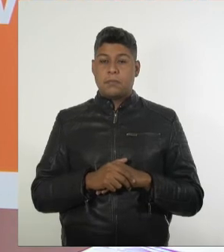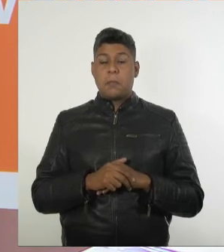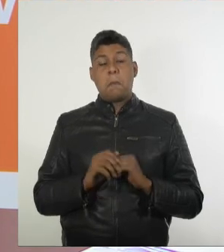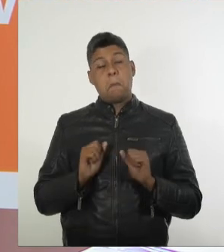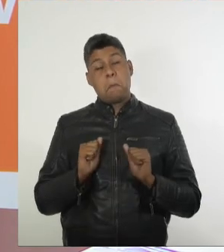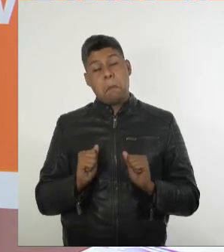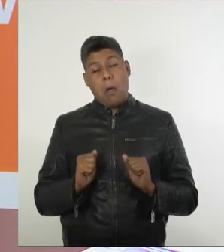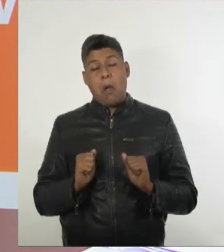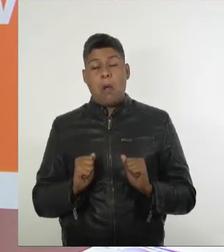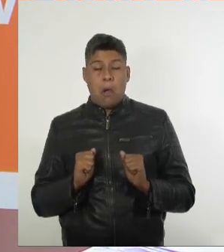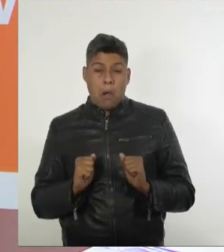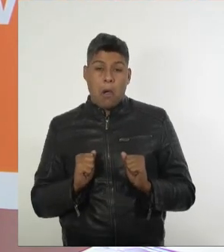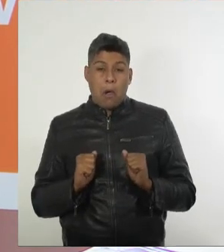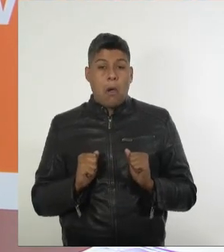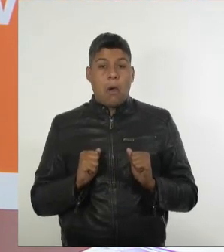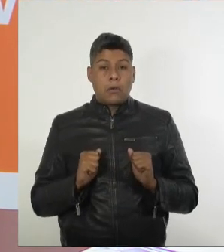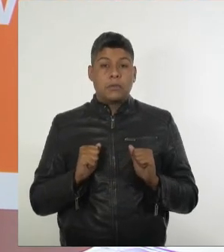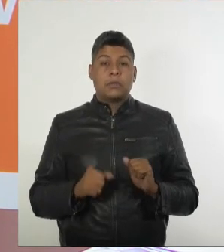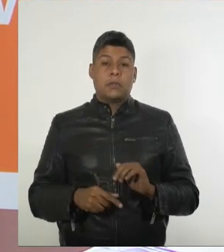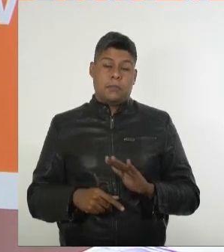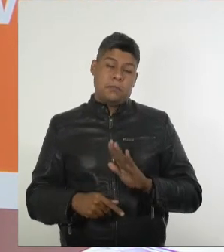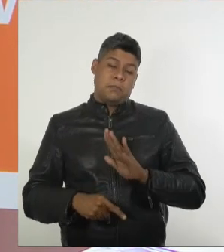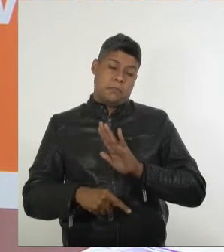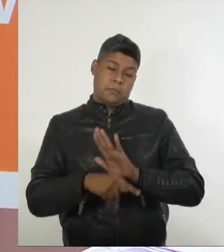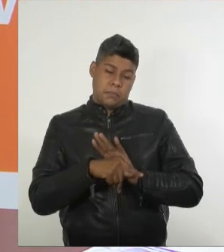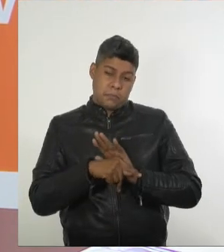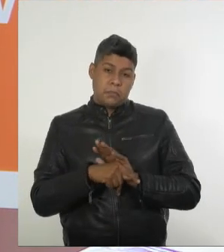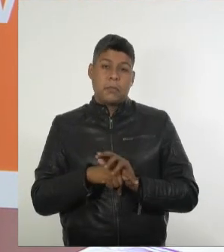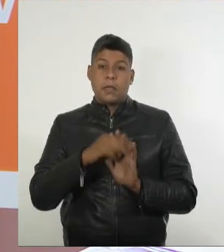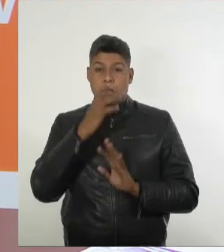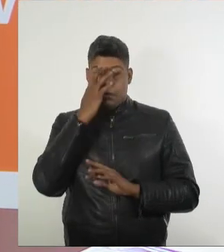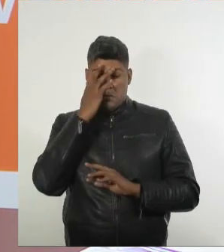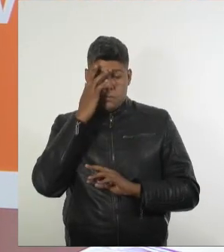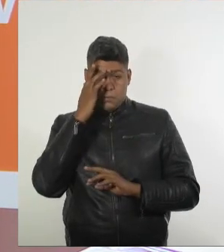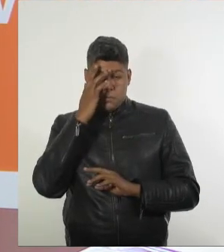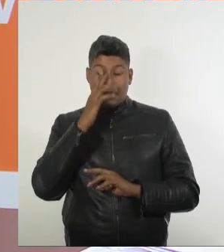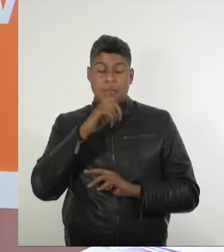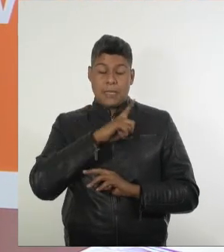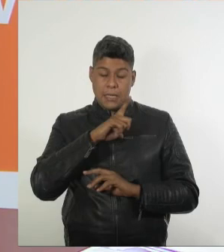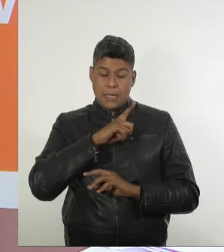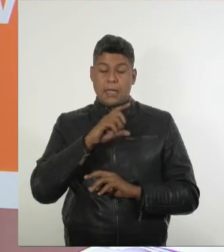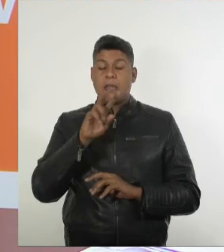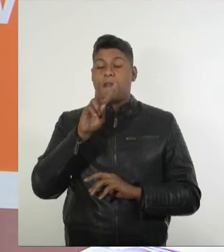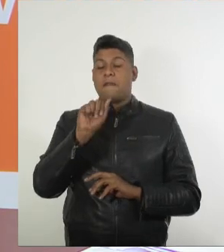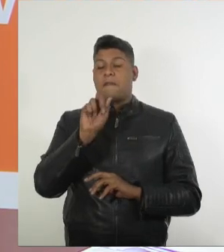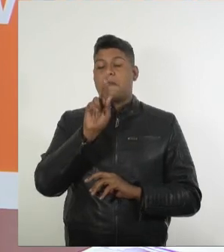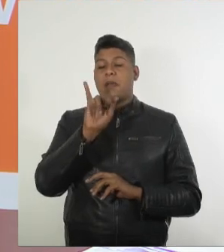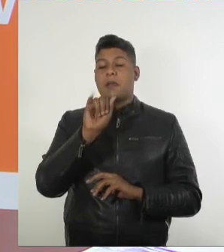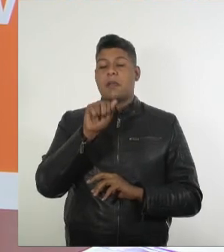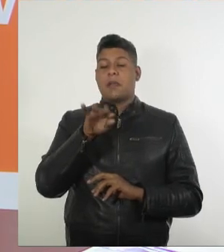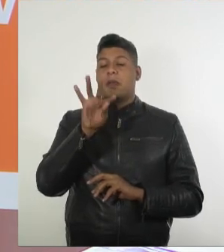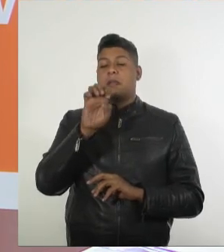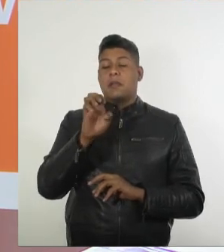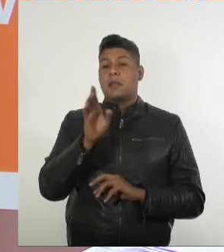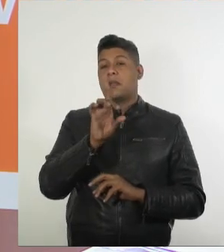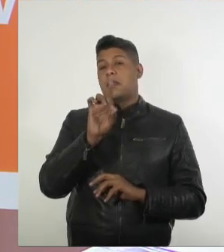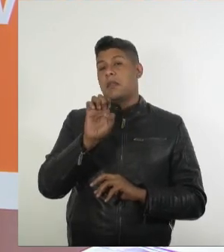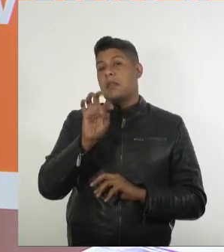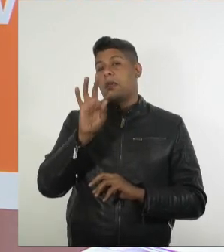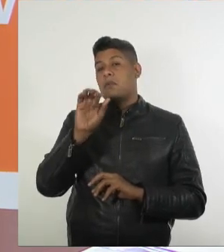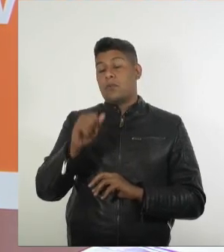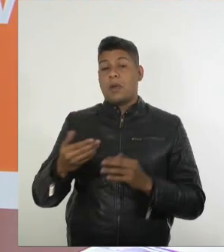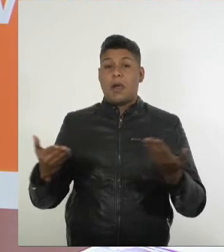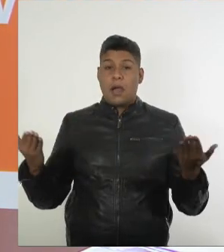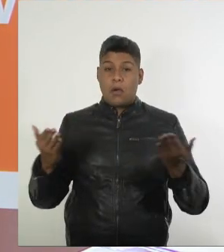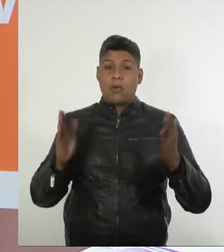pode ser fruto da circulação da variante Delta, Pode ser também, nós estamos vivenciando